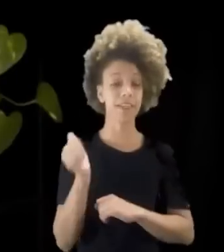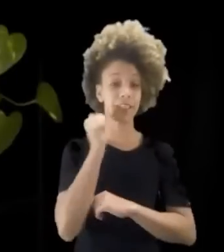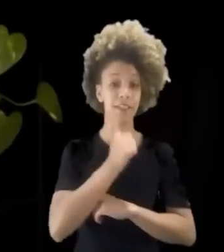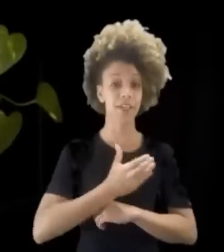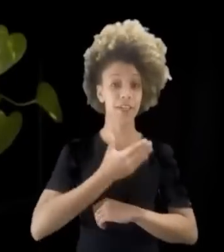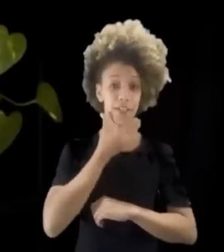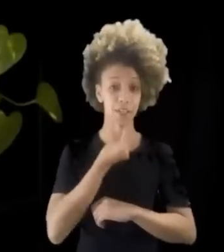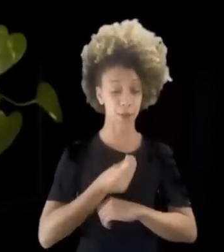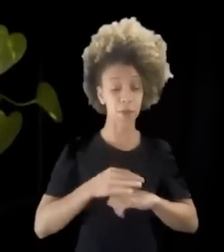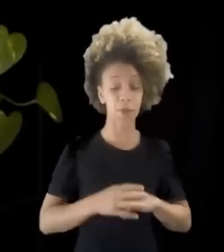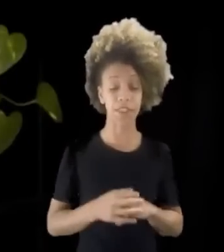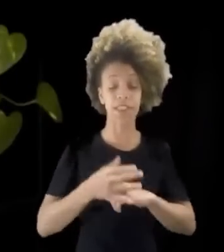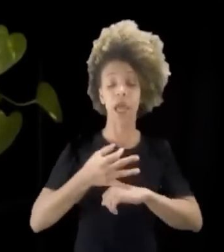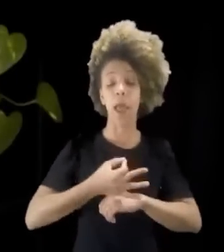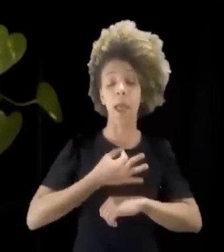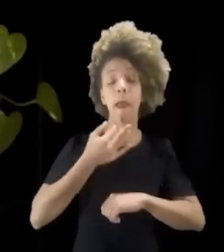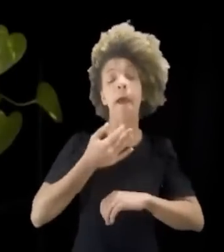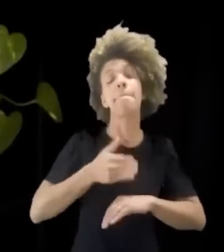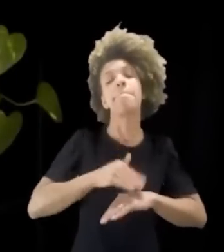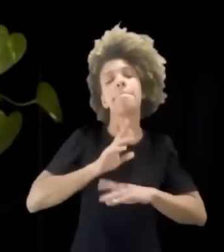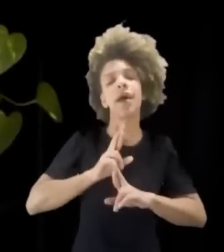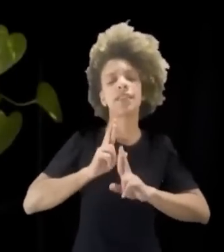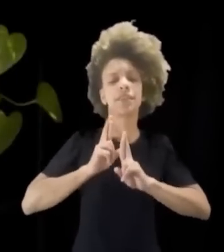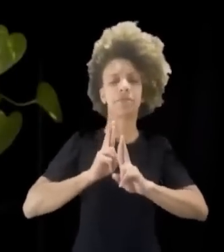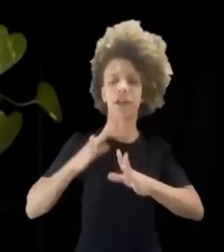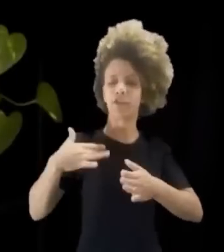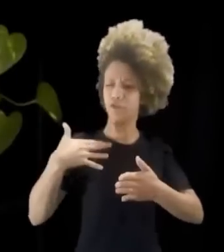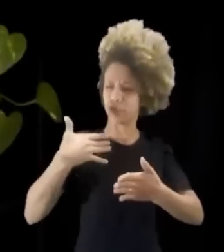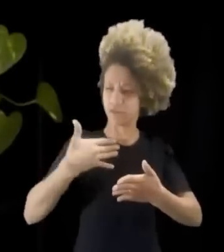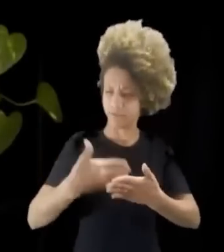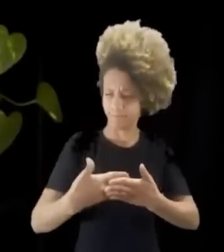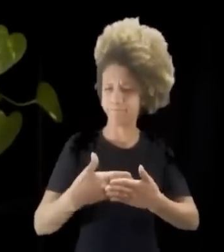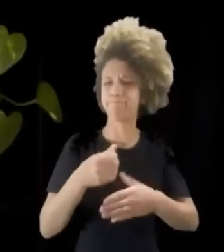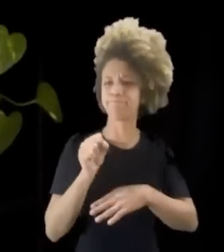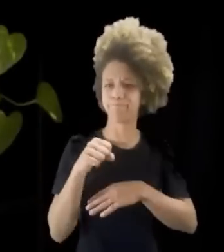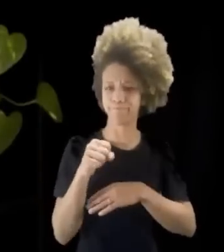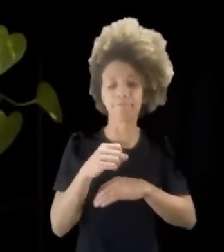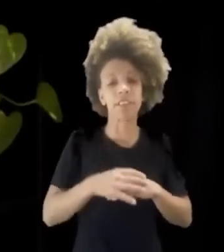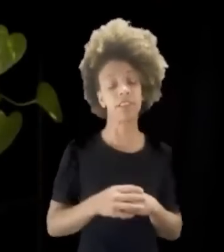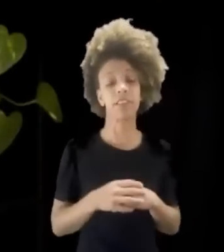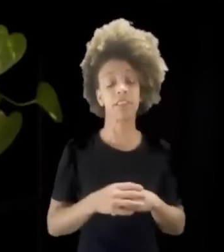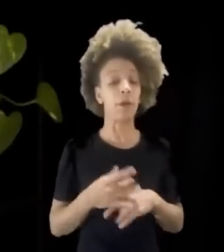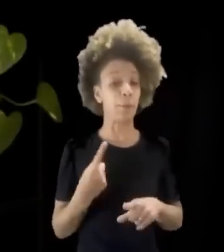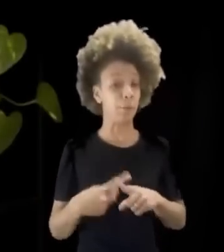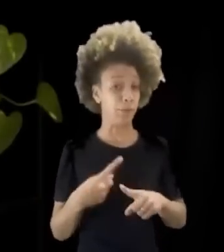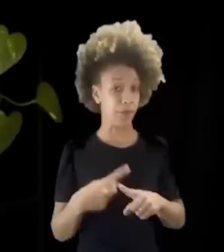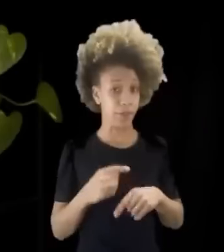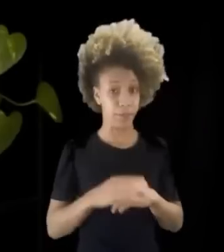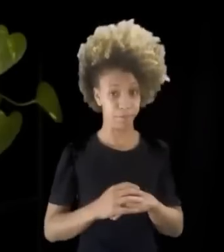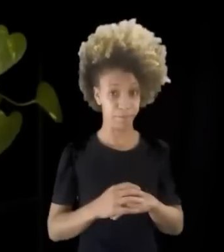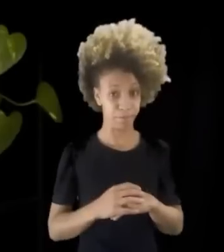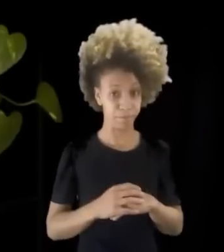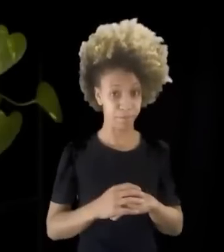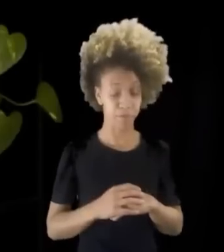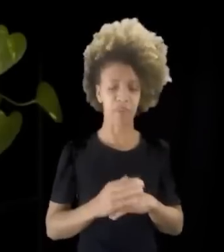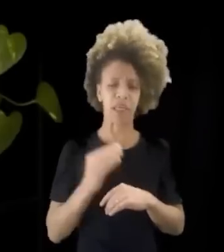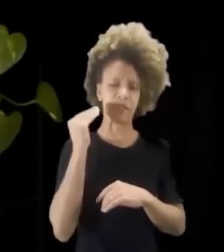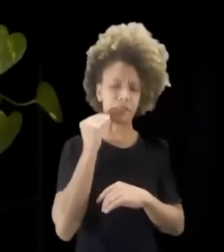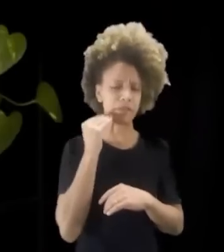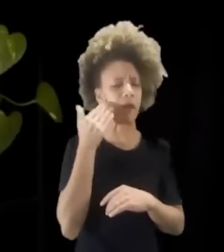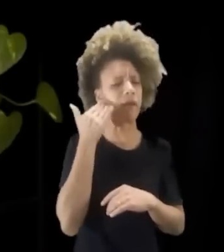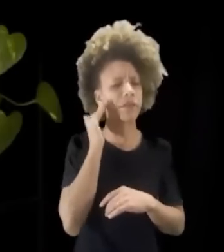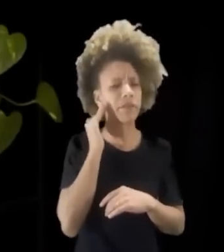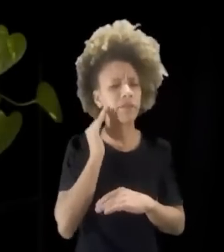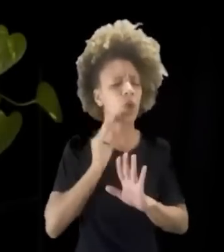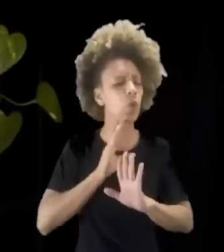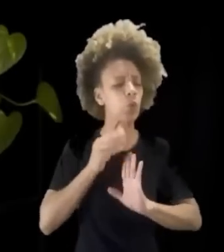senhoras e senhores Esse é um Desafio mais esperados de todos os tempos por que será Pois vamos tentar entender